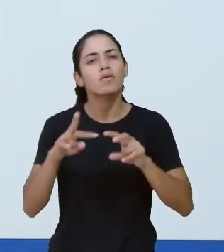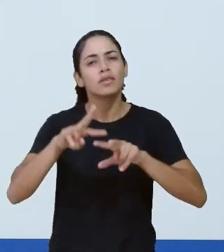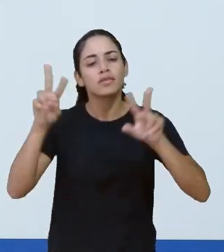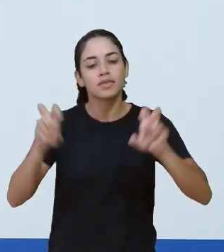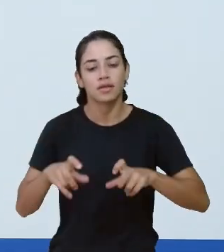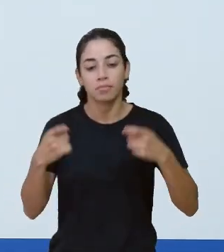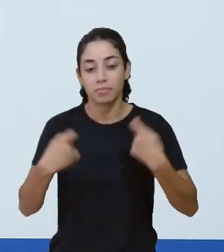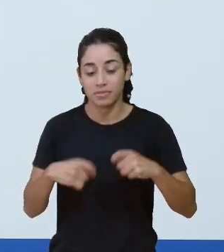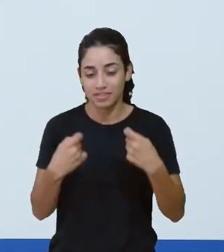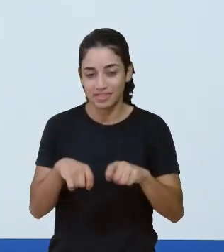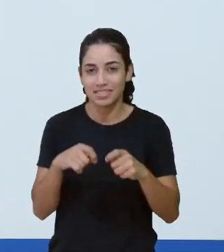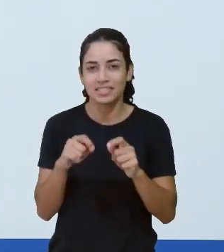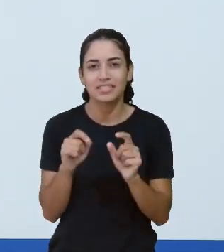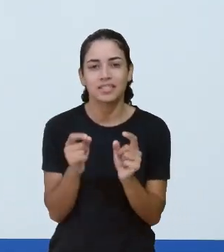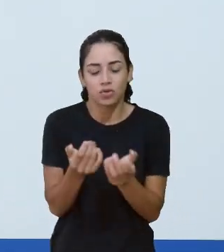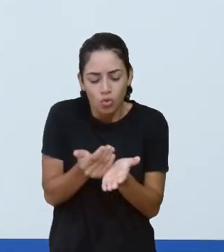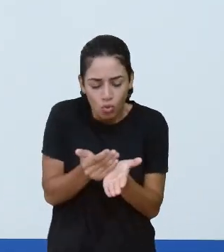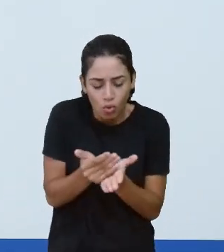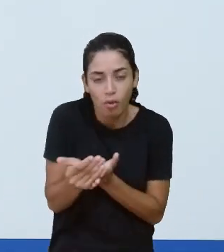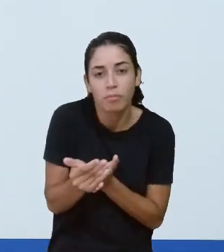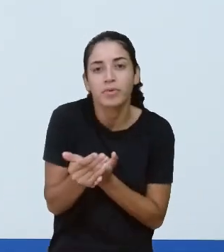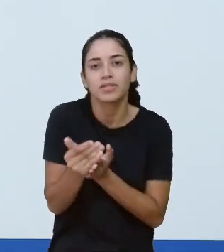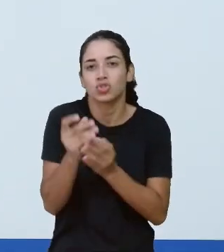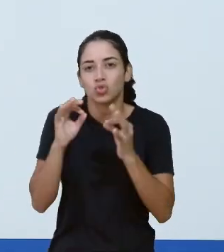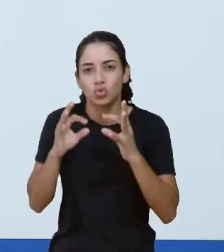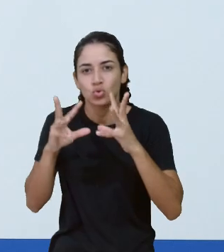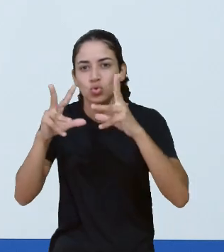a partir do que todas as